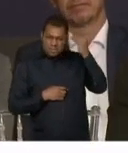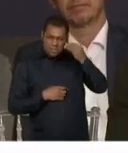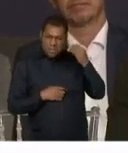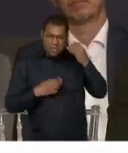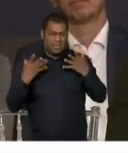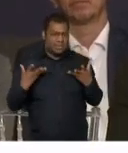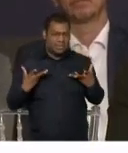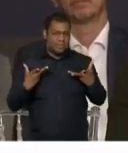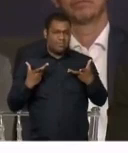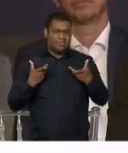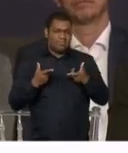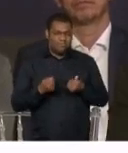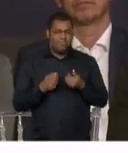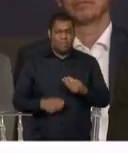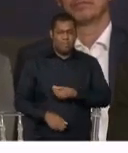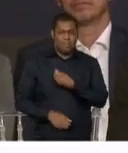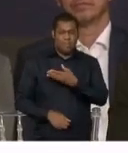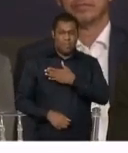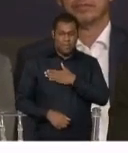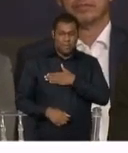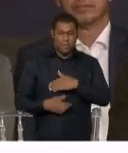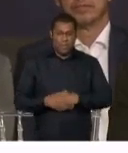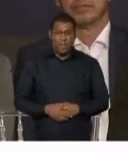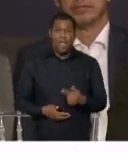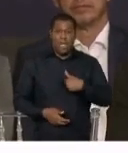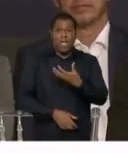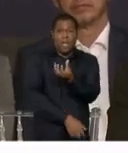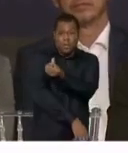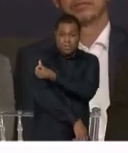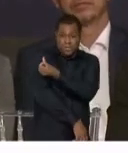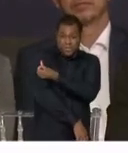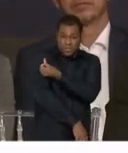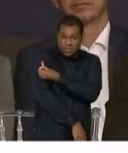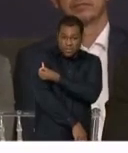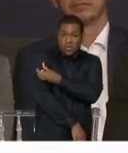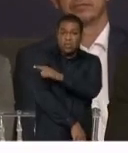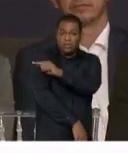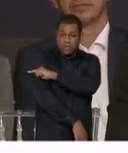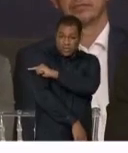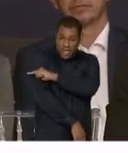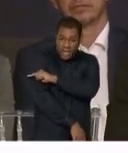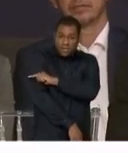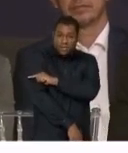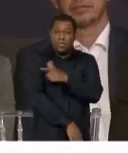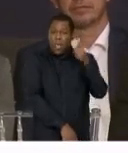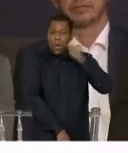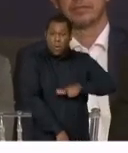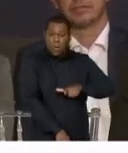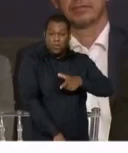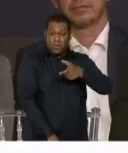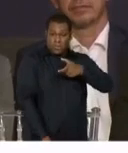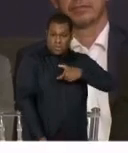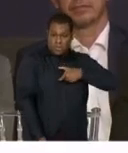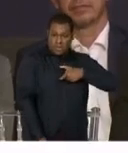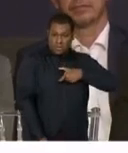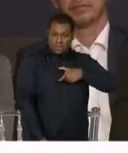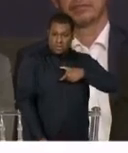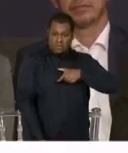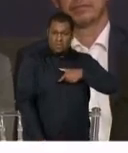Eu conquistei minha primeira medalha no 6º ano, e depois no 7º, no 8º, no 9º